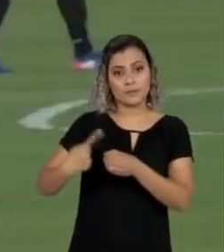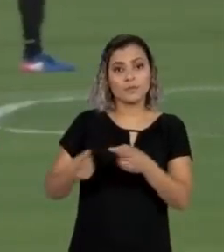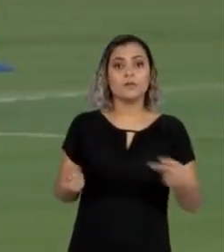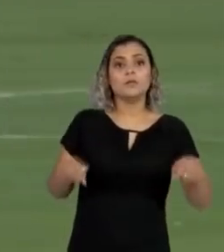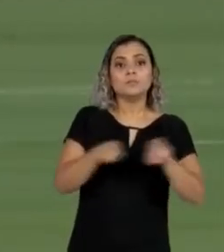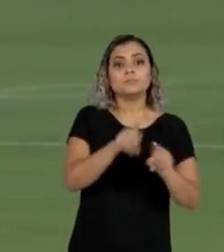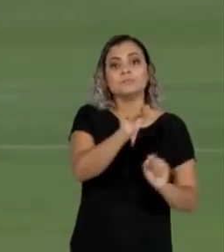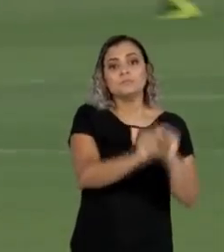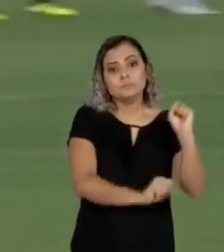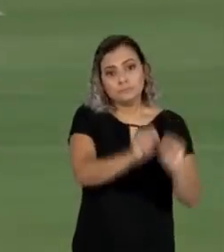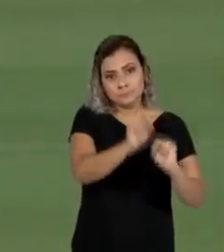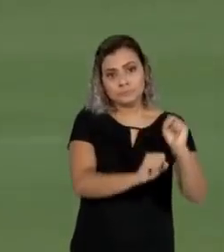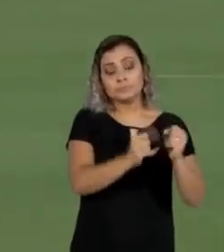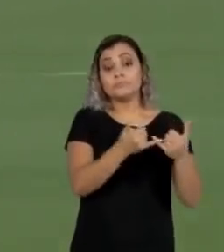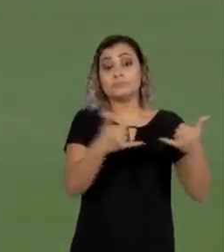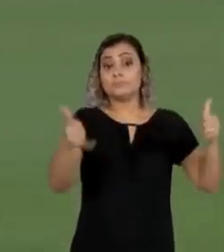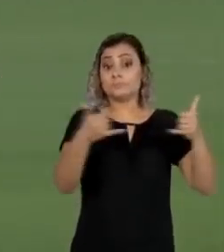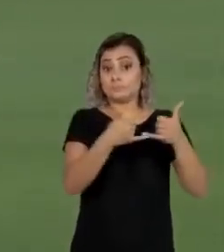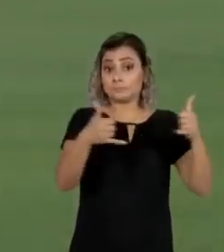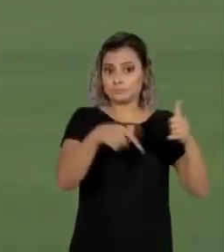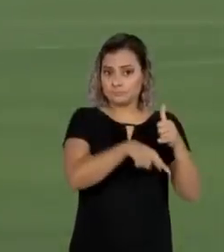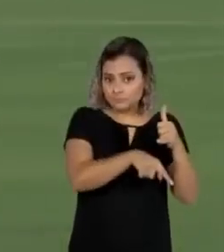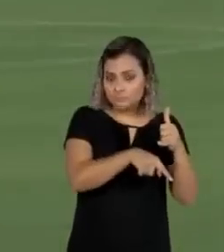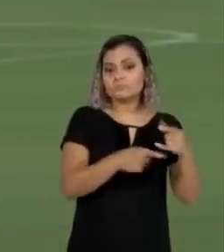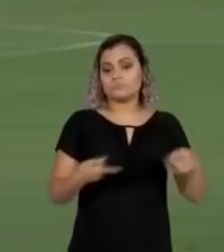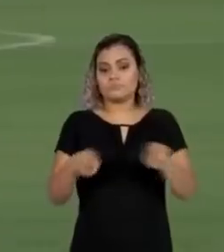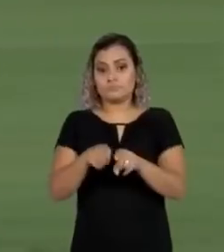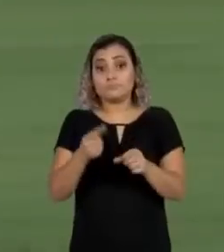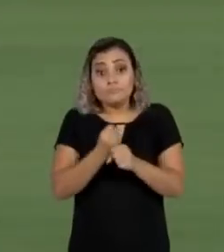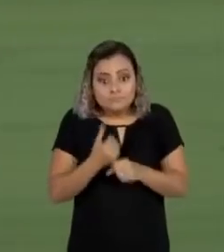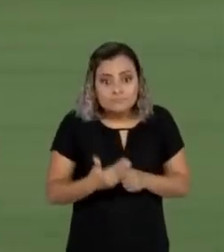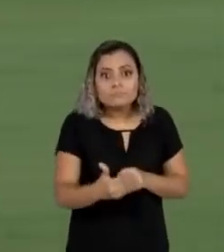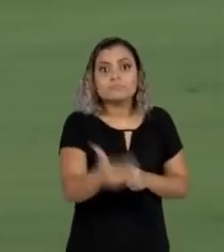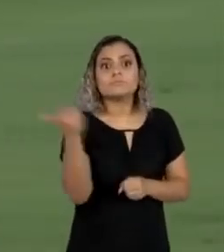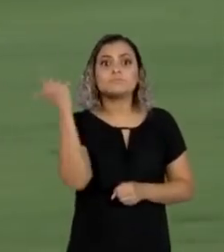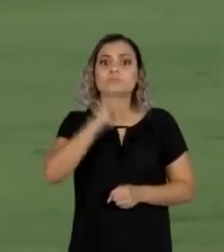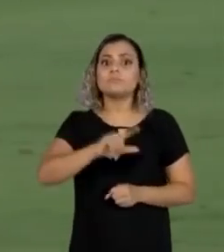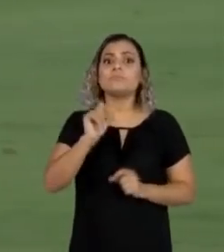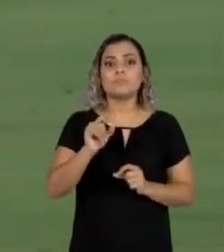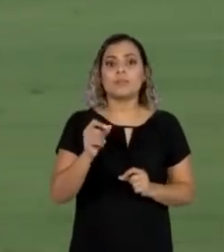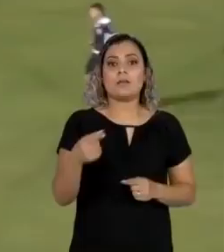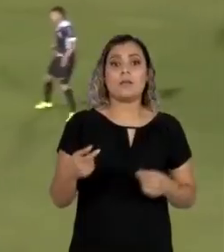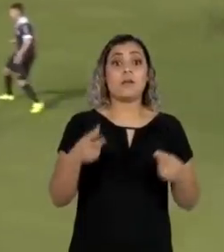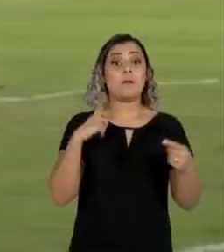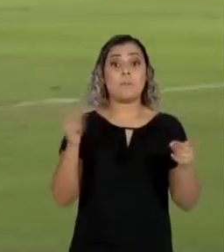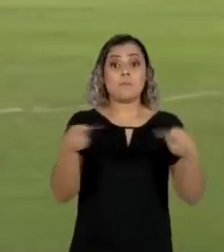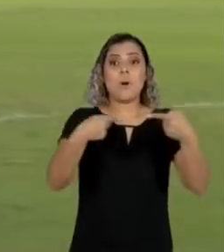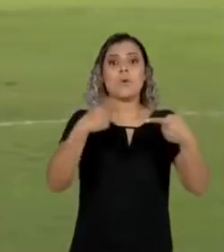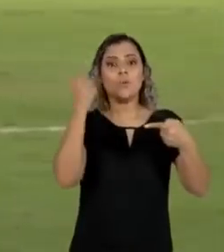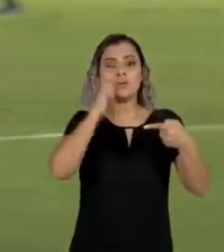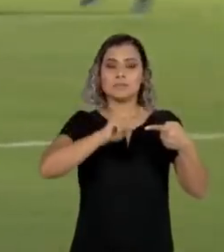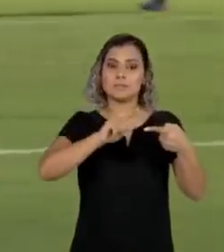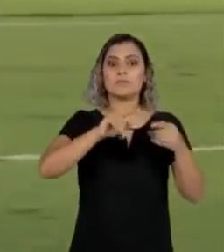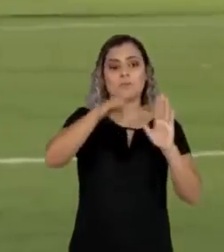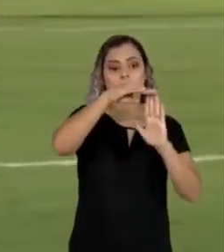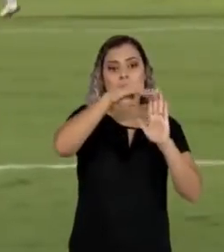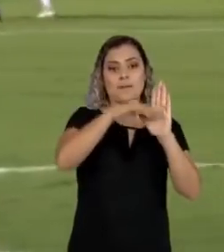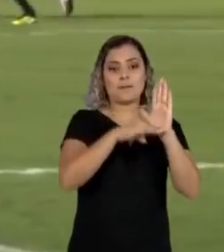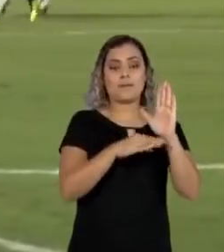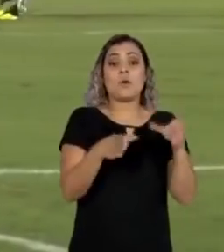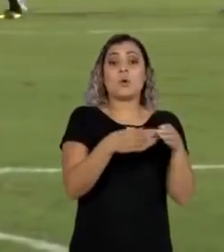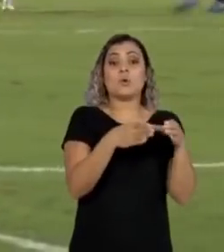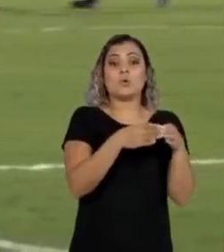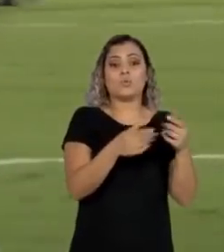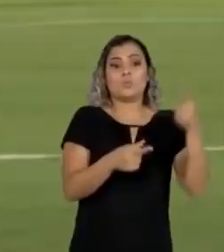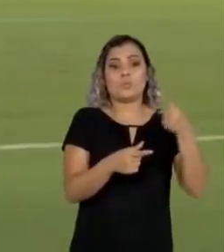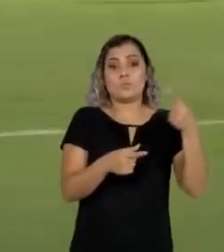empresa multinacional de energéticos e, este ano, subiu para a primeira divisão do futebol nacional após mais de 20